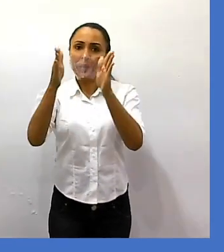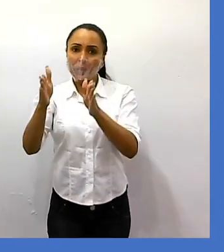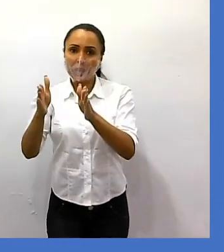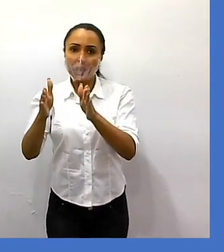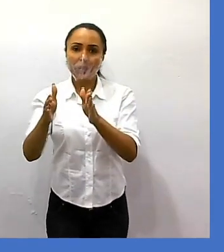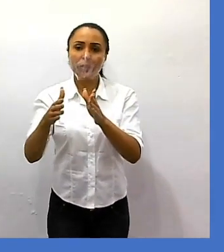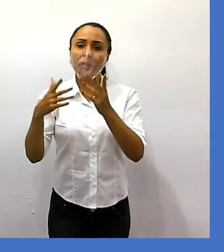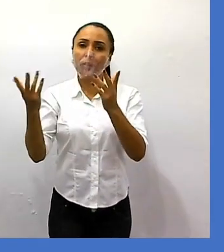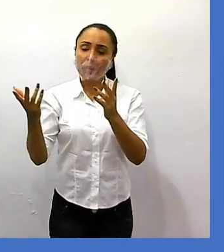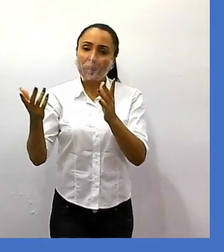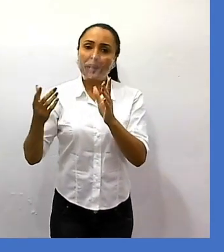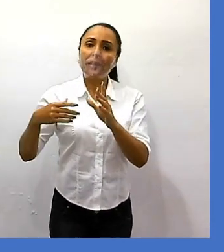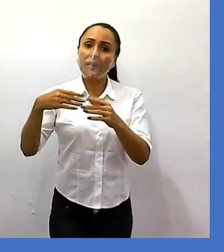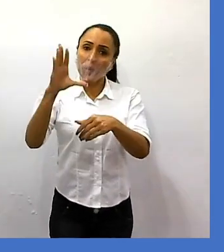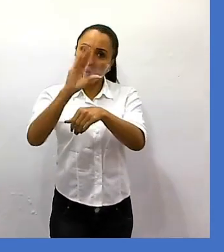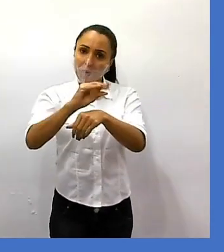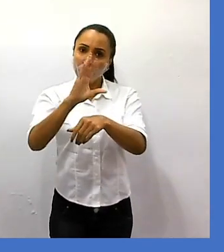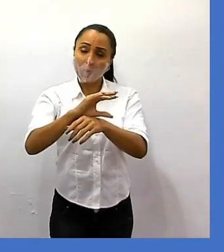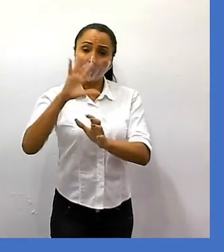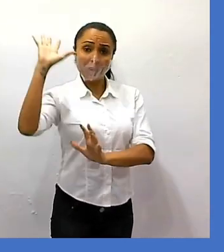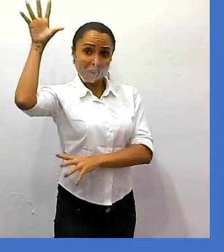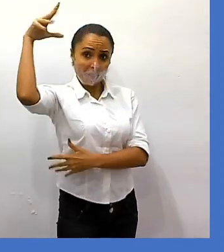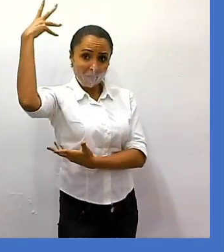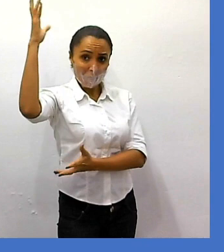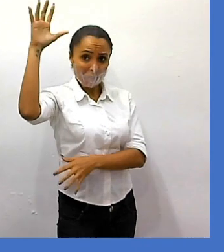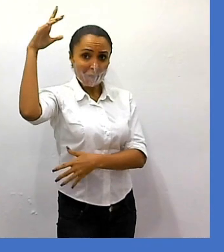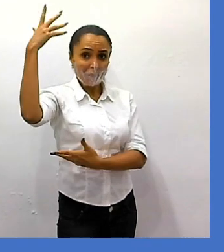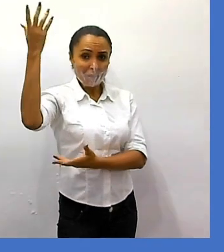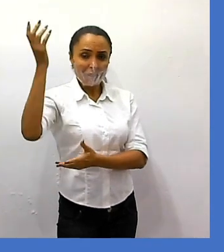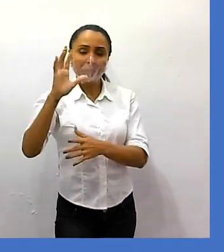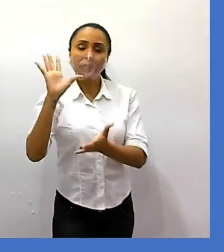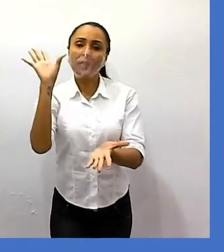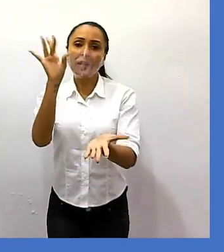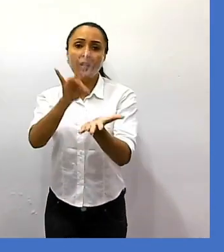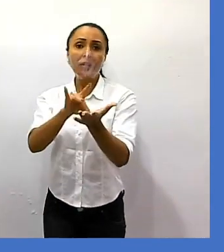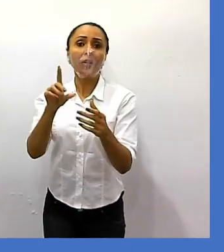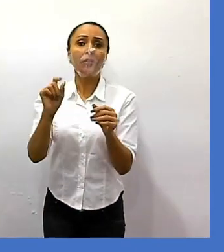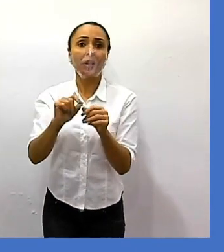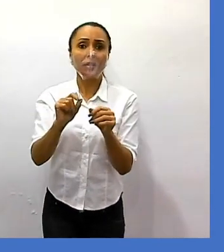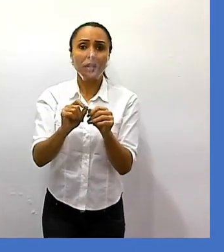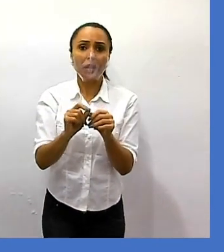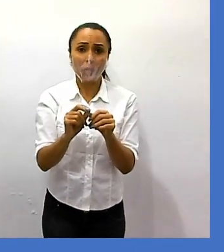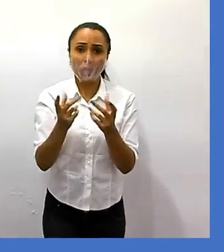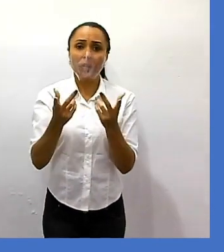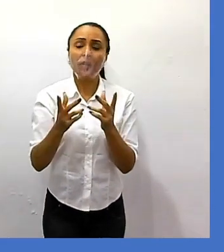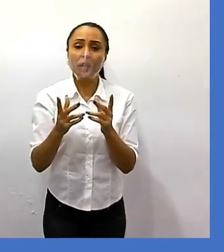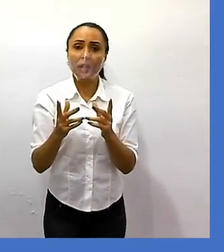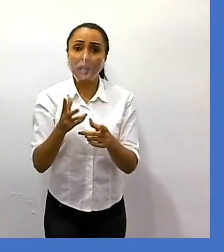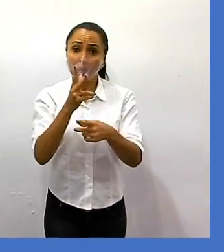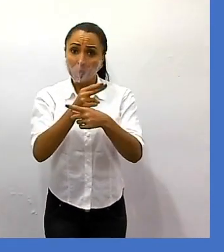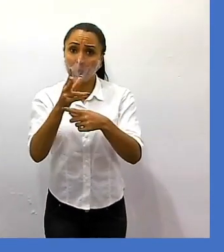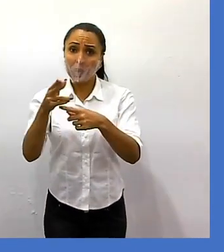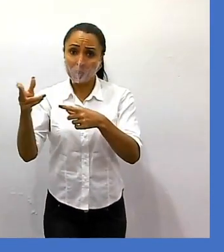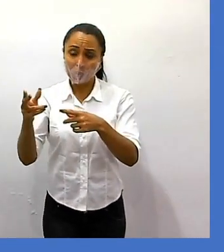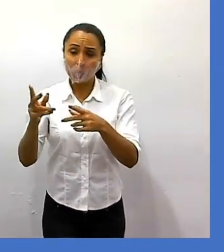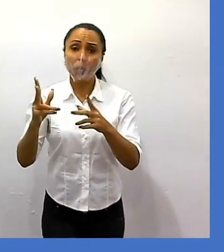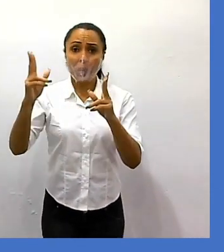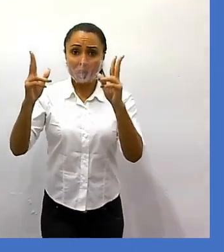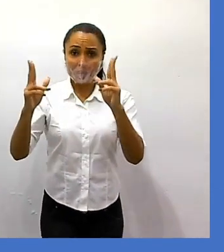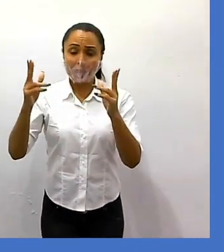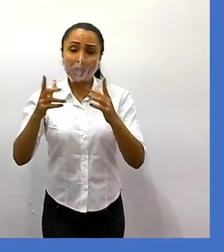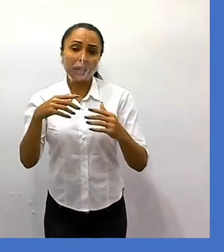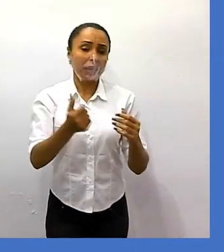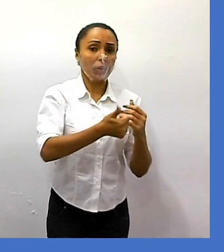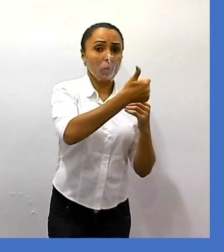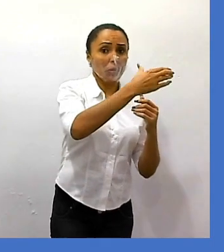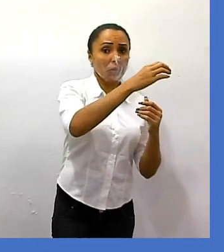uma imagem da Carmen Miranda realizando, né, fazendo uma cena. Então, nesse período de